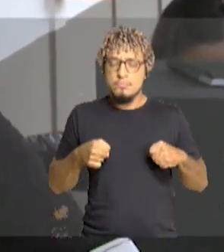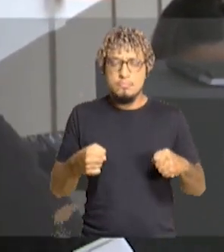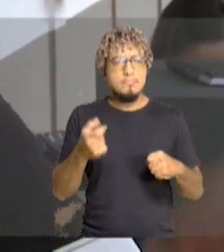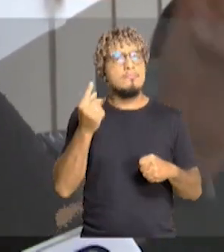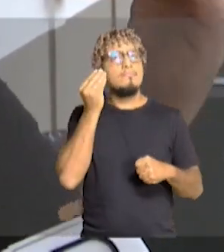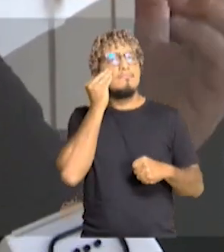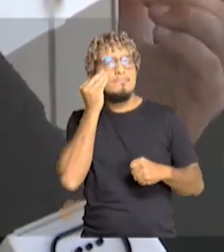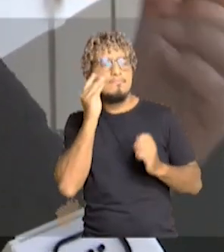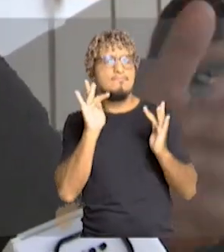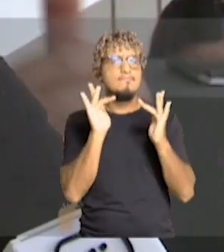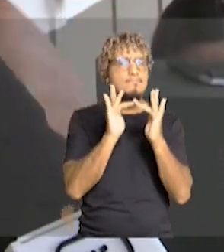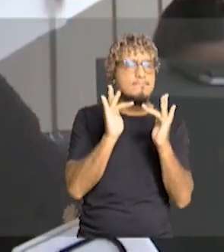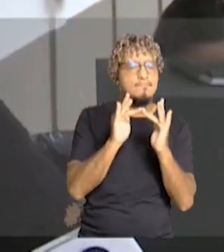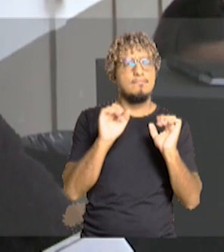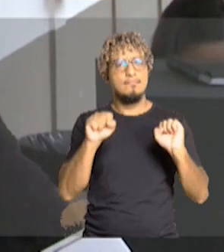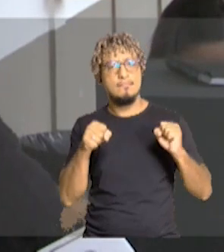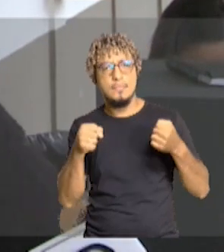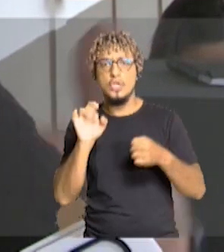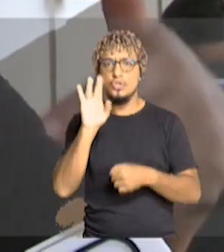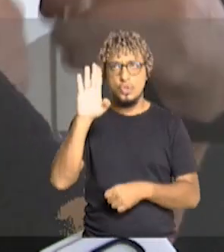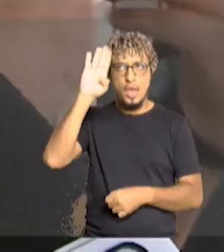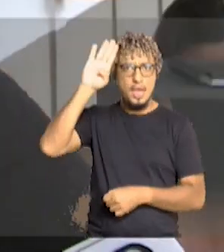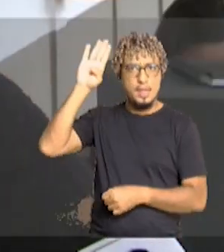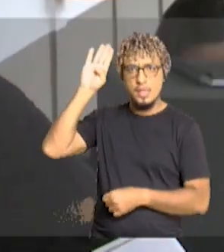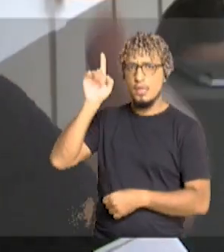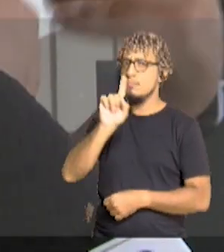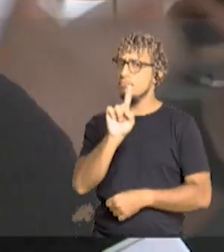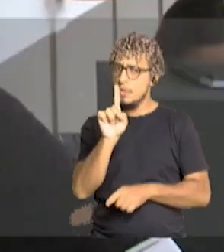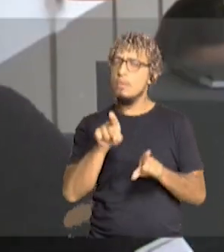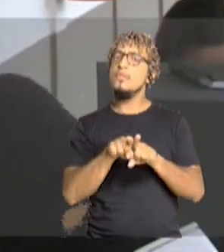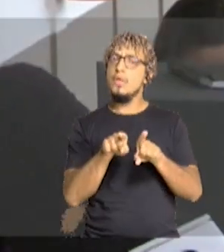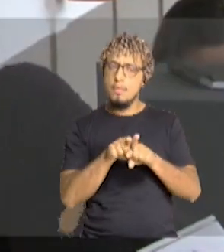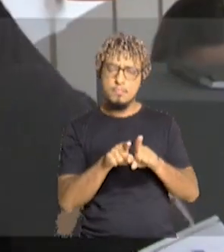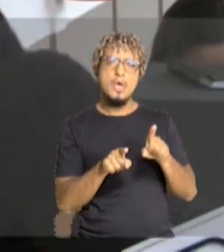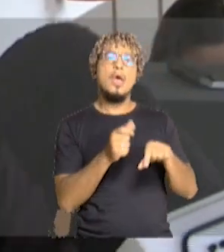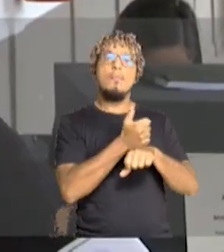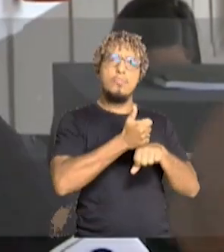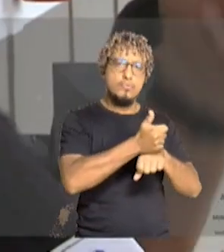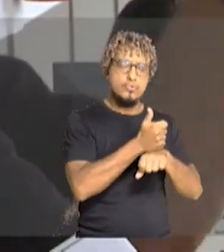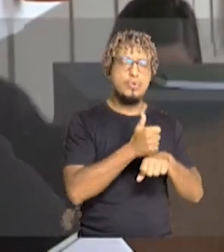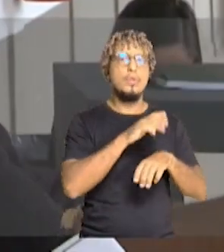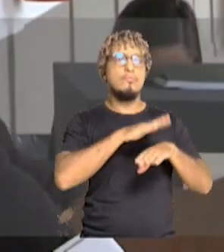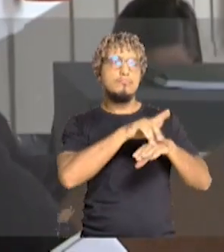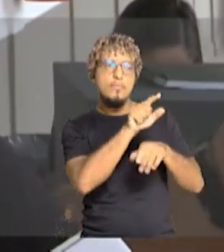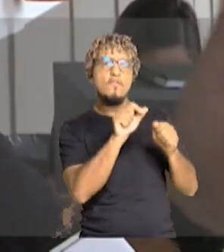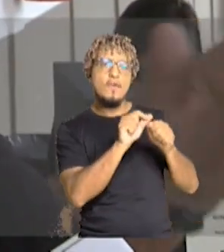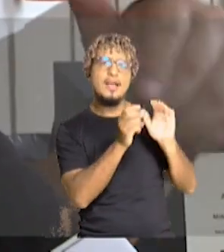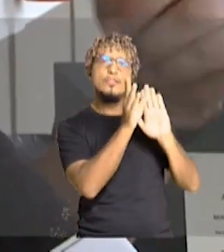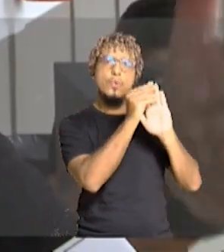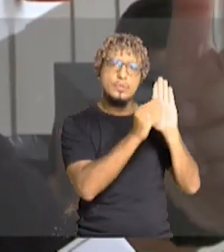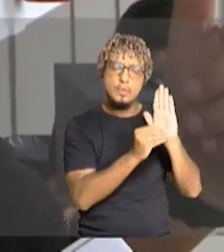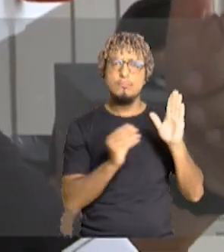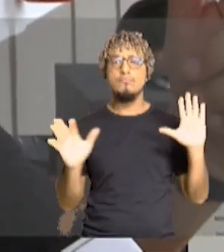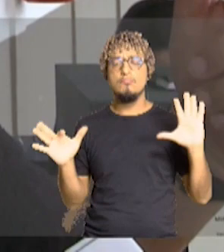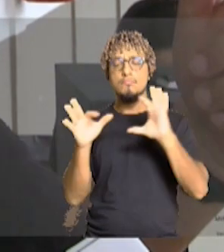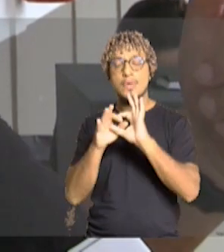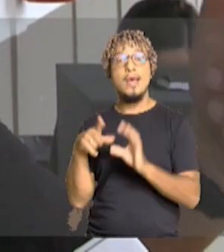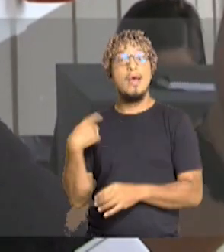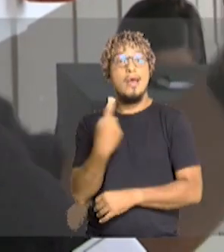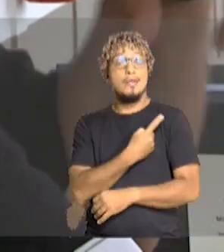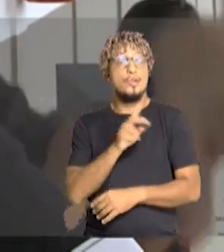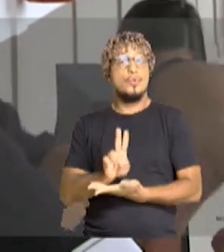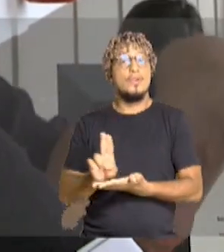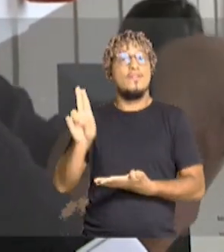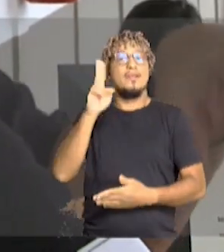portas Abrir contatos a gente tá trazendo aqui não só acadêmicos mas também profissionais produtores de conteúdo né a gente é uma universidade pública então o nosso trabalho